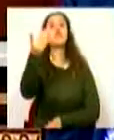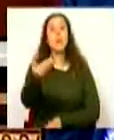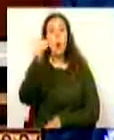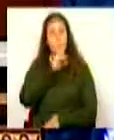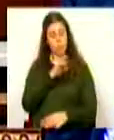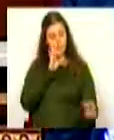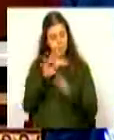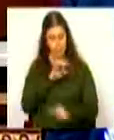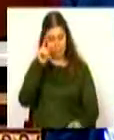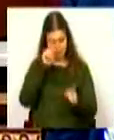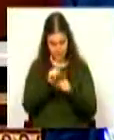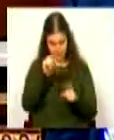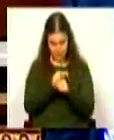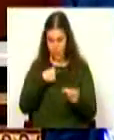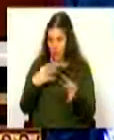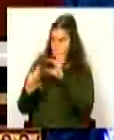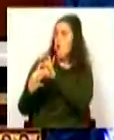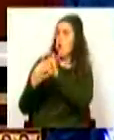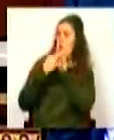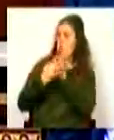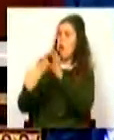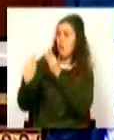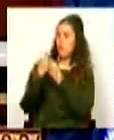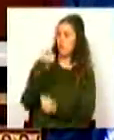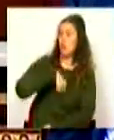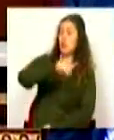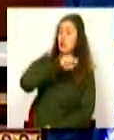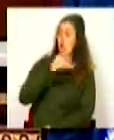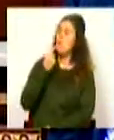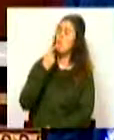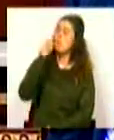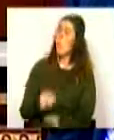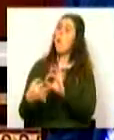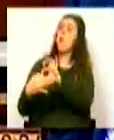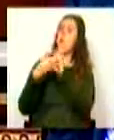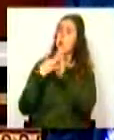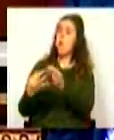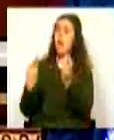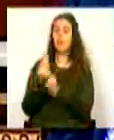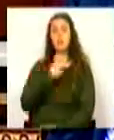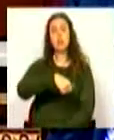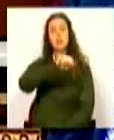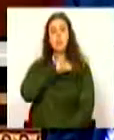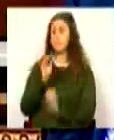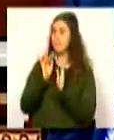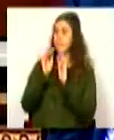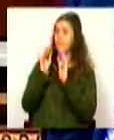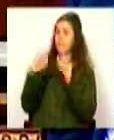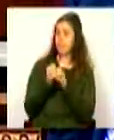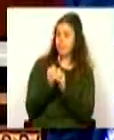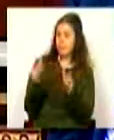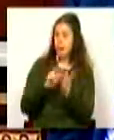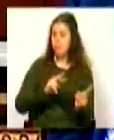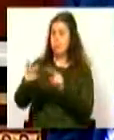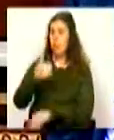estejamos preparados em estreita articulação com Espanha, repito, em estreita articulação com Espanha, migrar a bitola. Mas